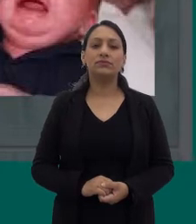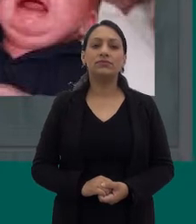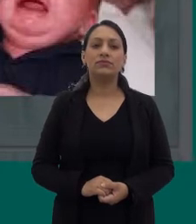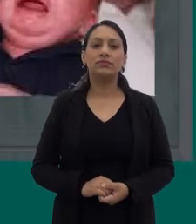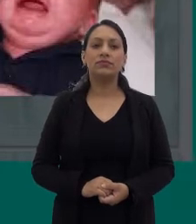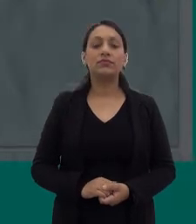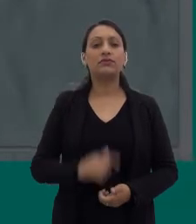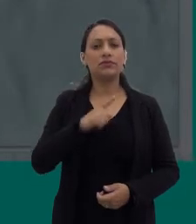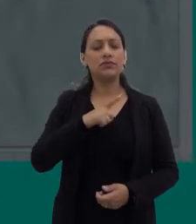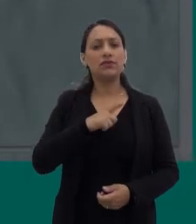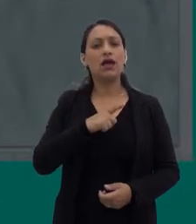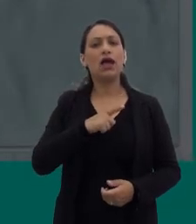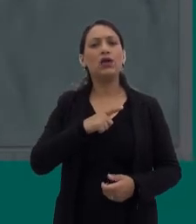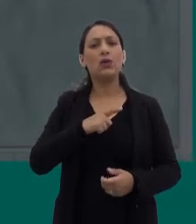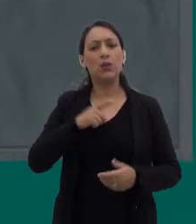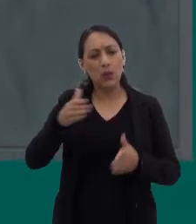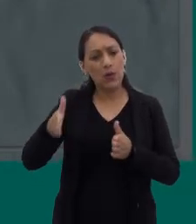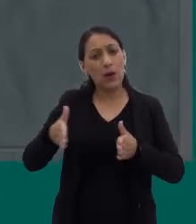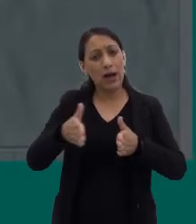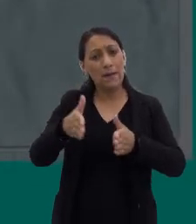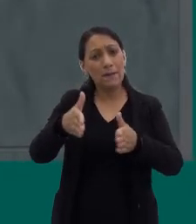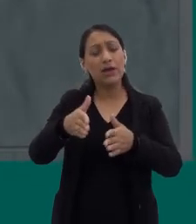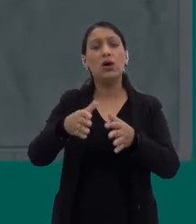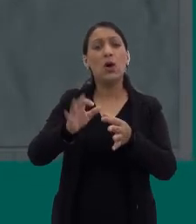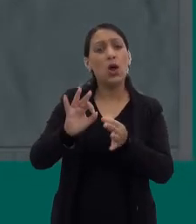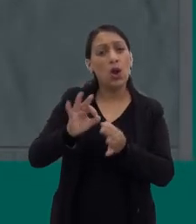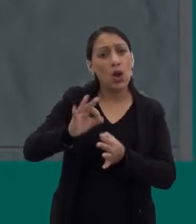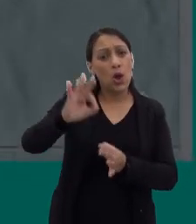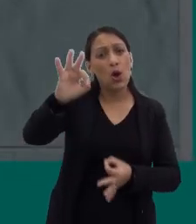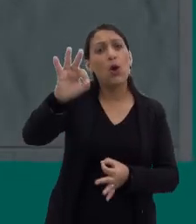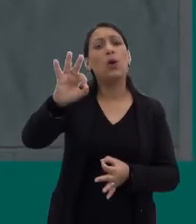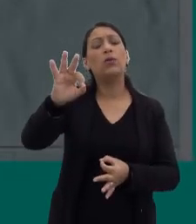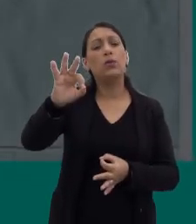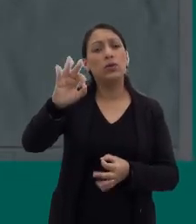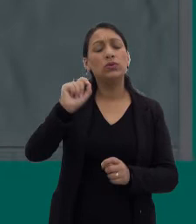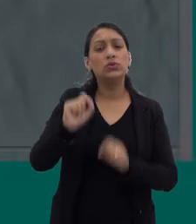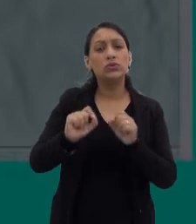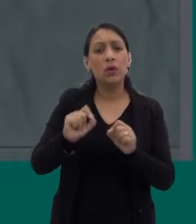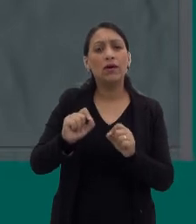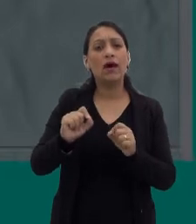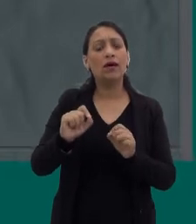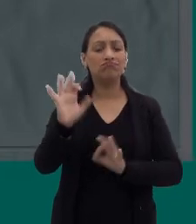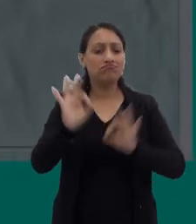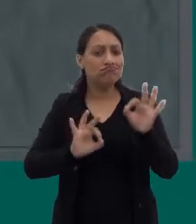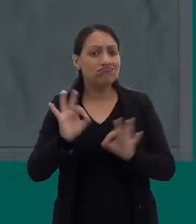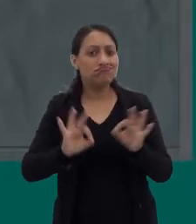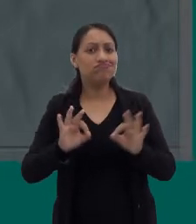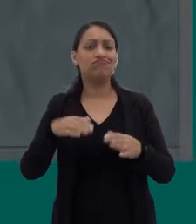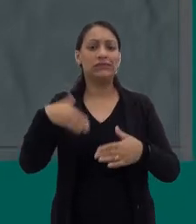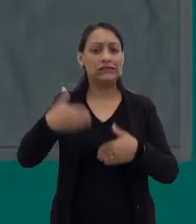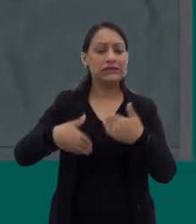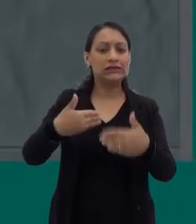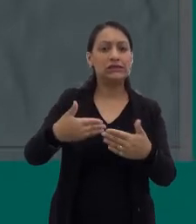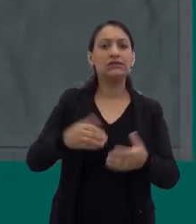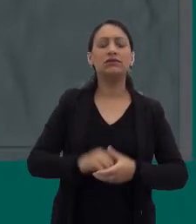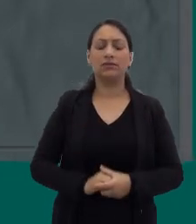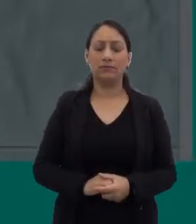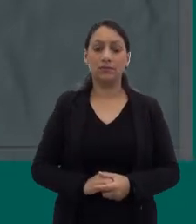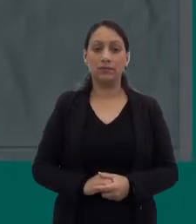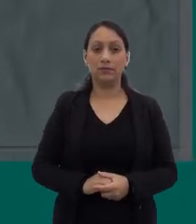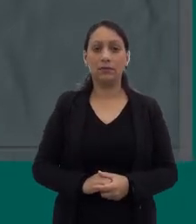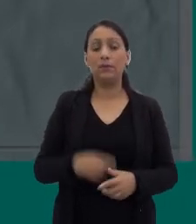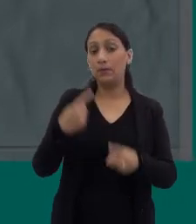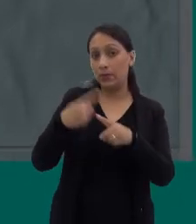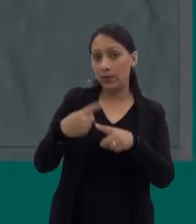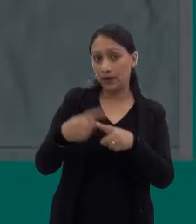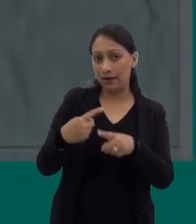uma longa caminhada, se possível, de ir elaborando isso, né, que não foi possível. Porque